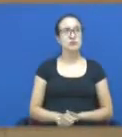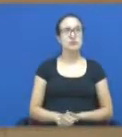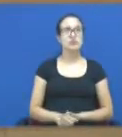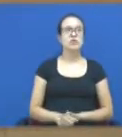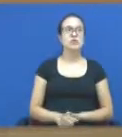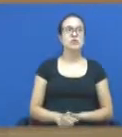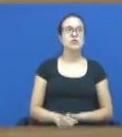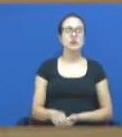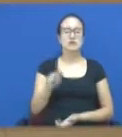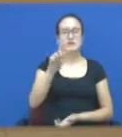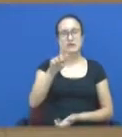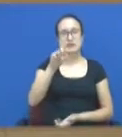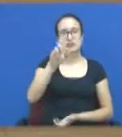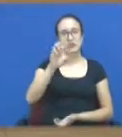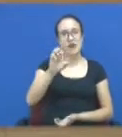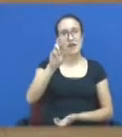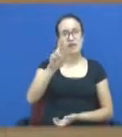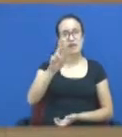Gerson Persic.